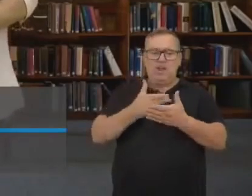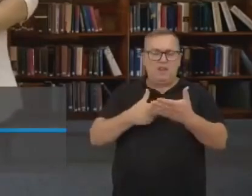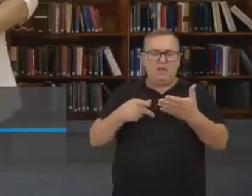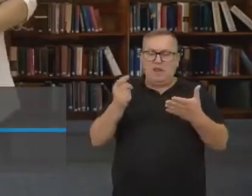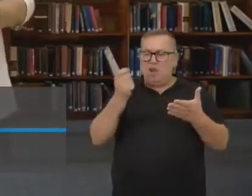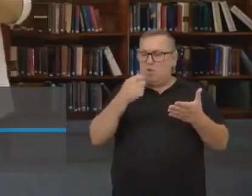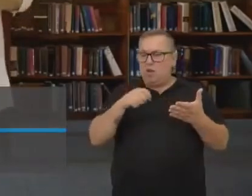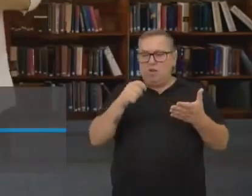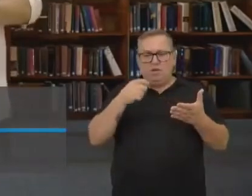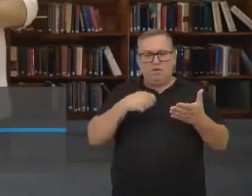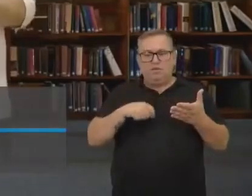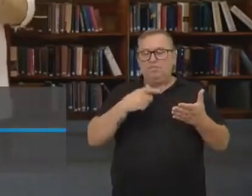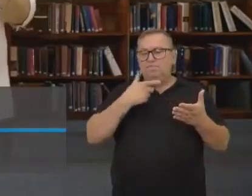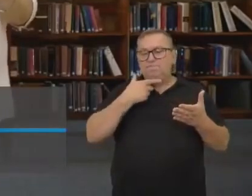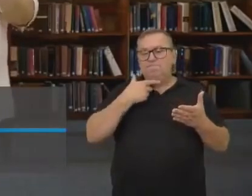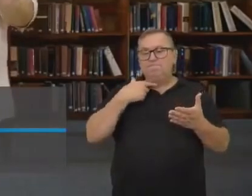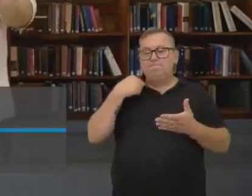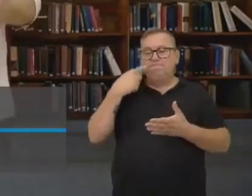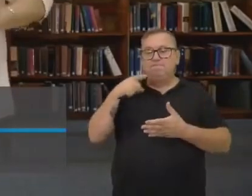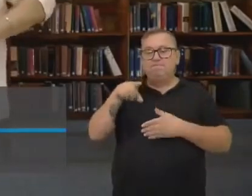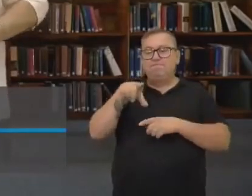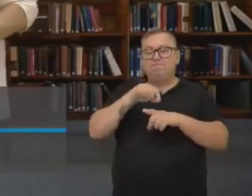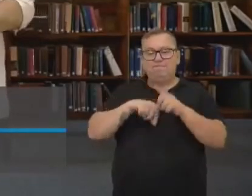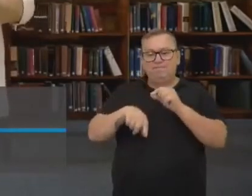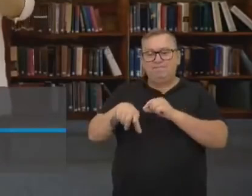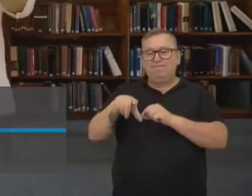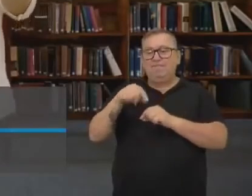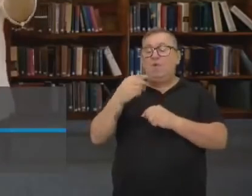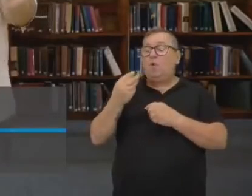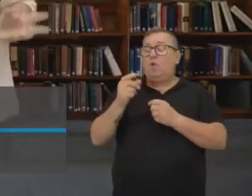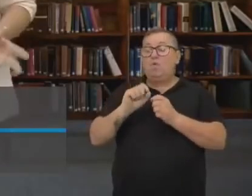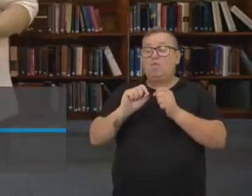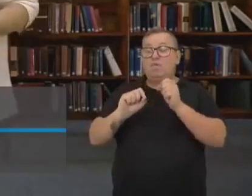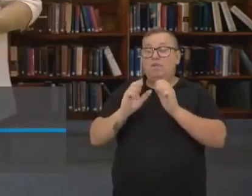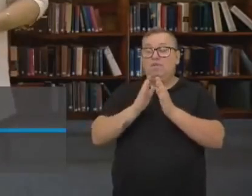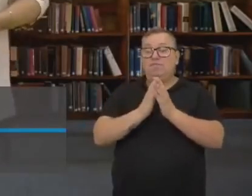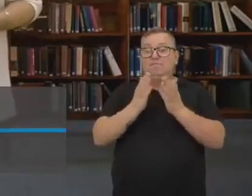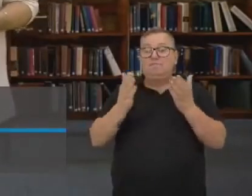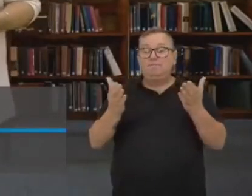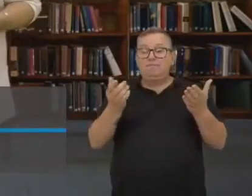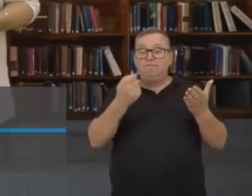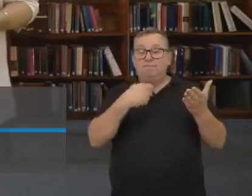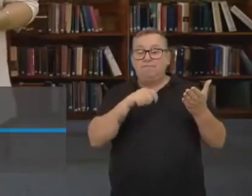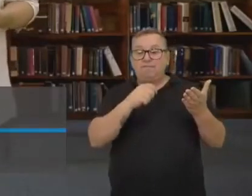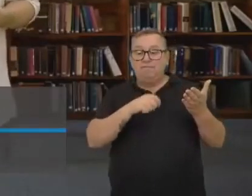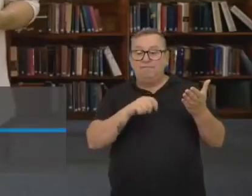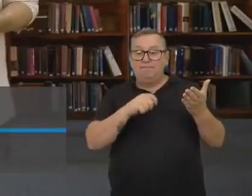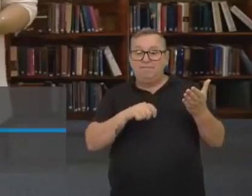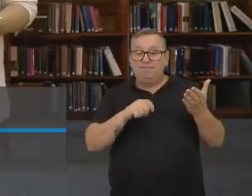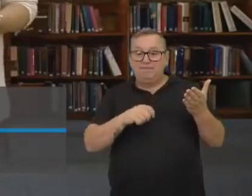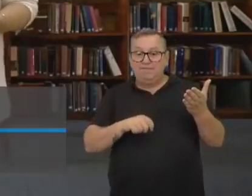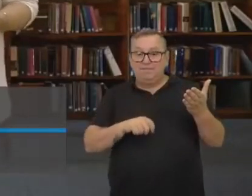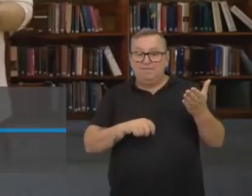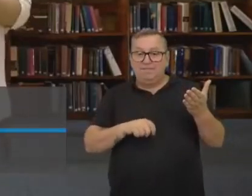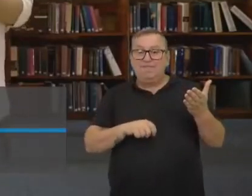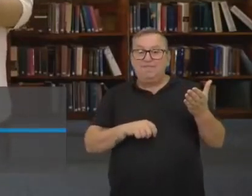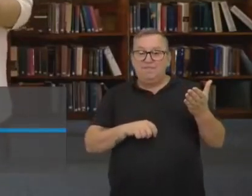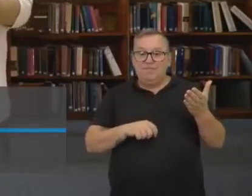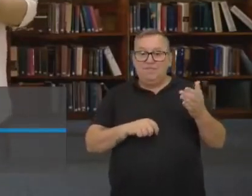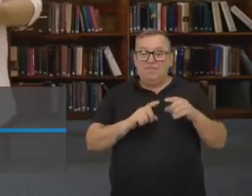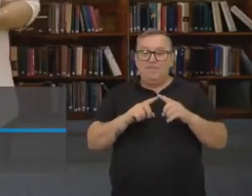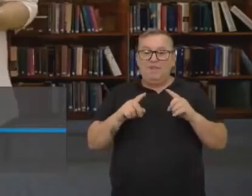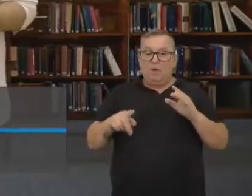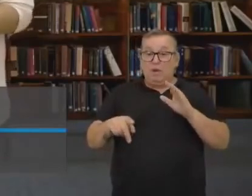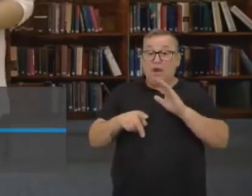da escrita. É você quem escolhe de que forma você vai registrar dentro do seu diário de bordo. Então ele acaba se tornando o